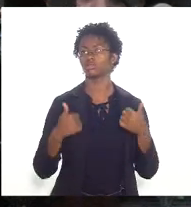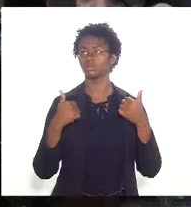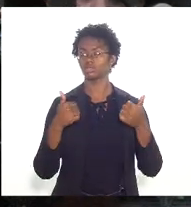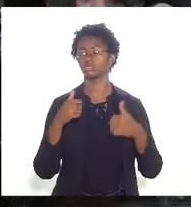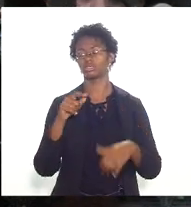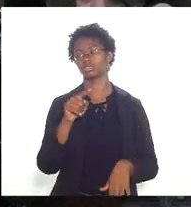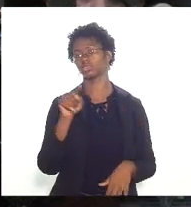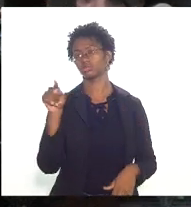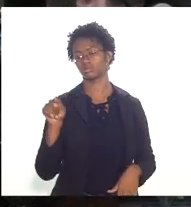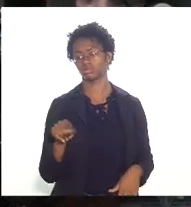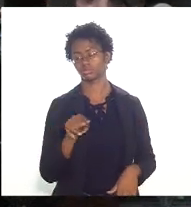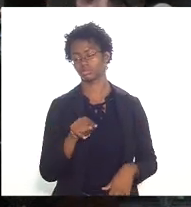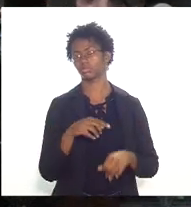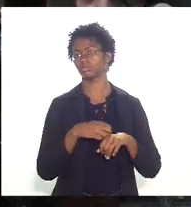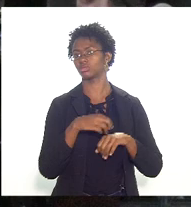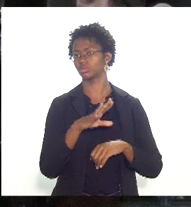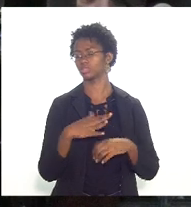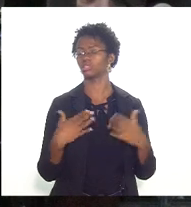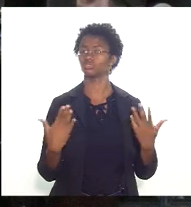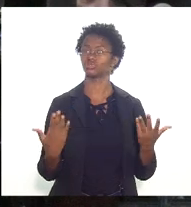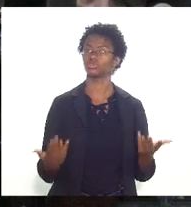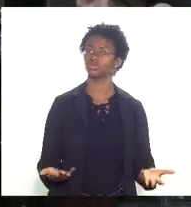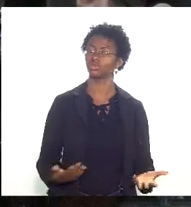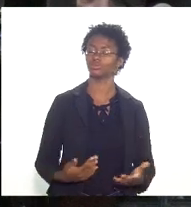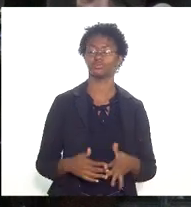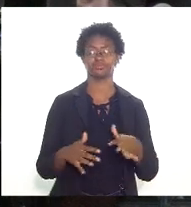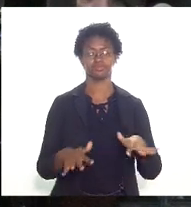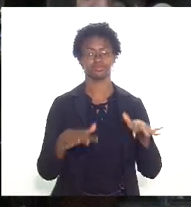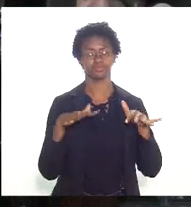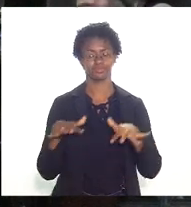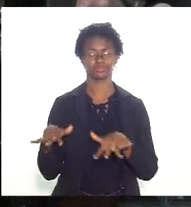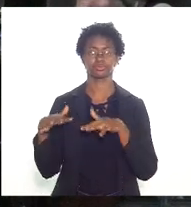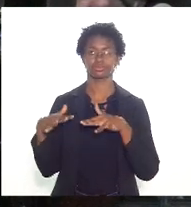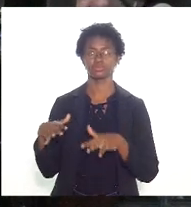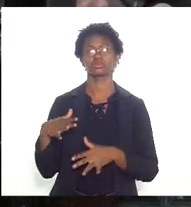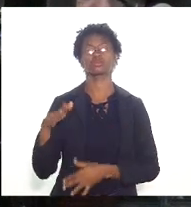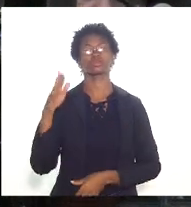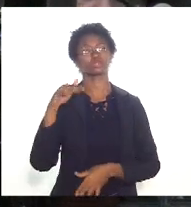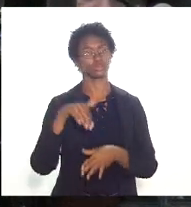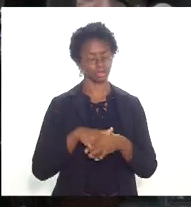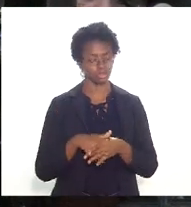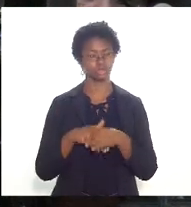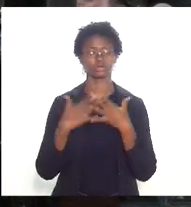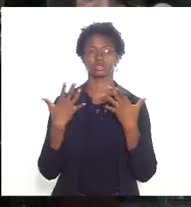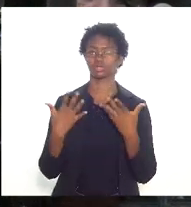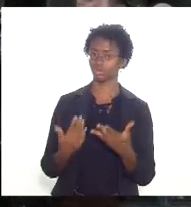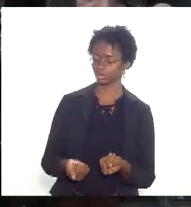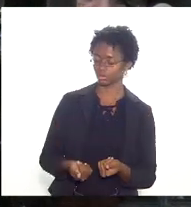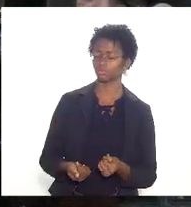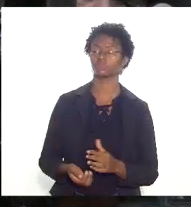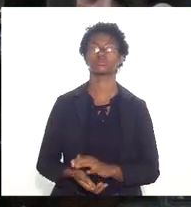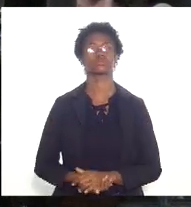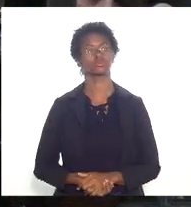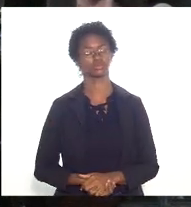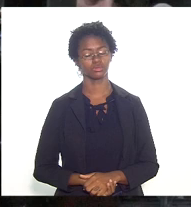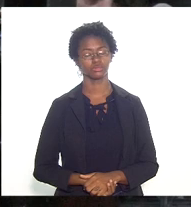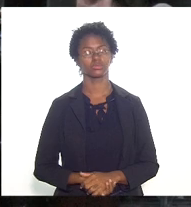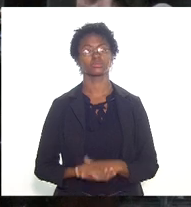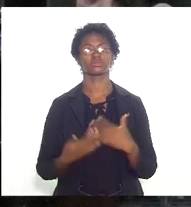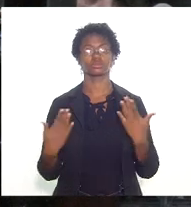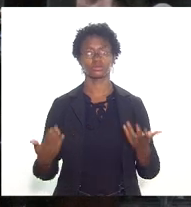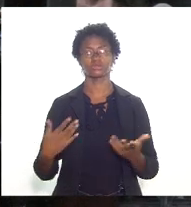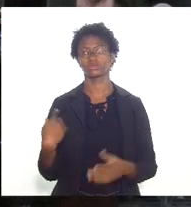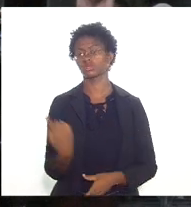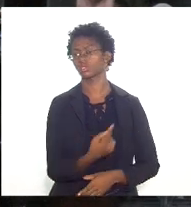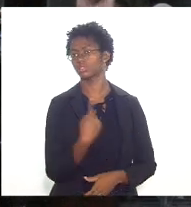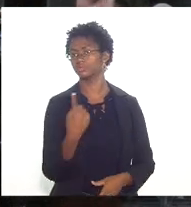então e o Parlamento votou aprovou aderiu o regime e a gente